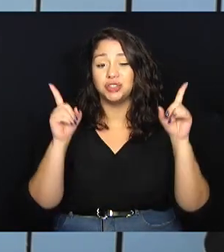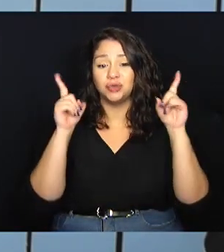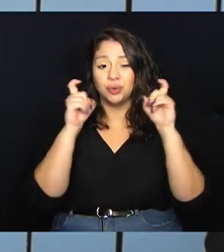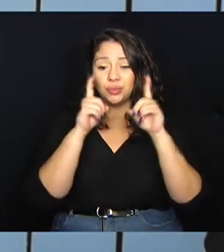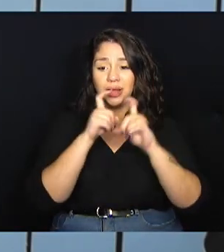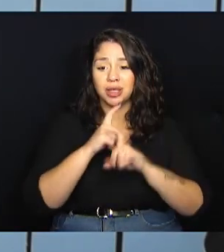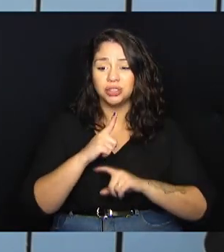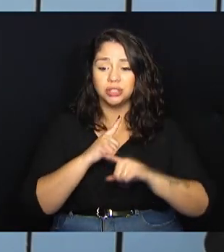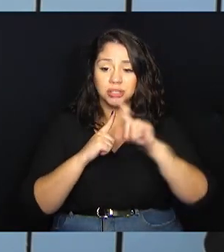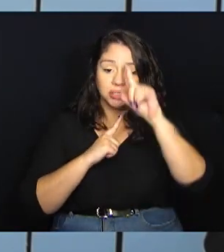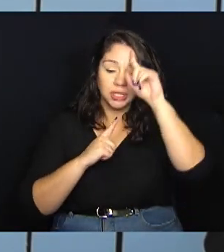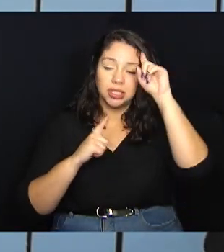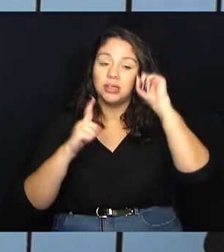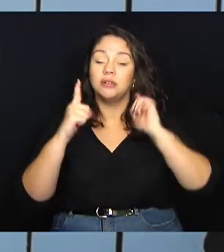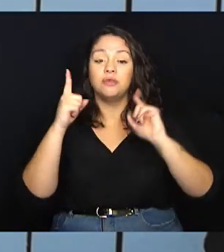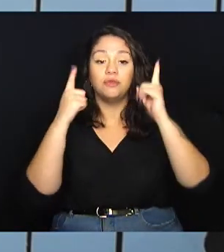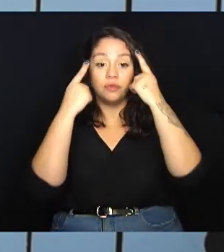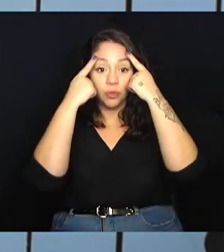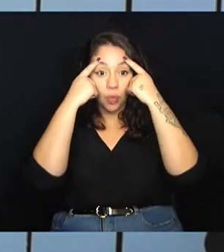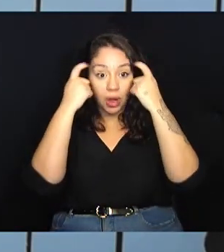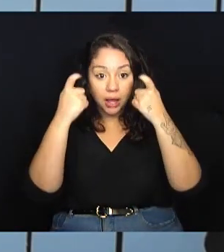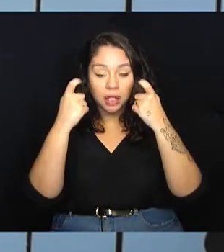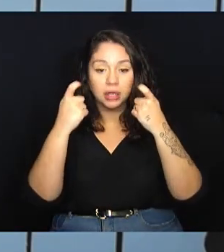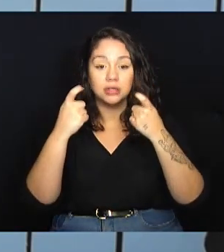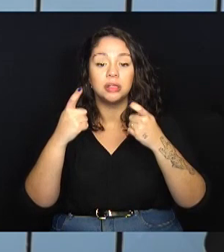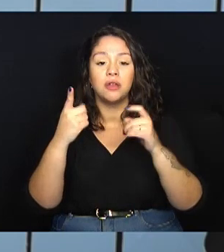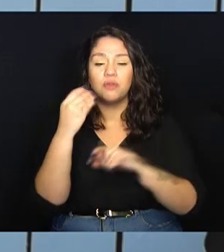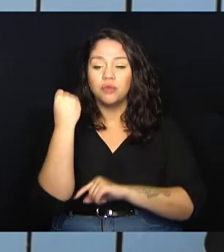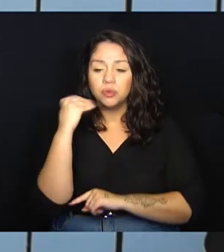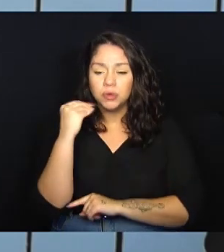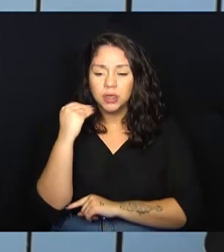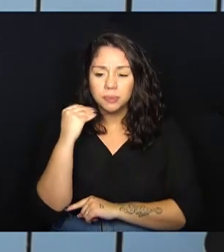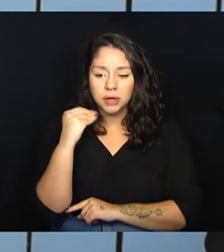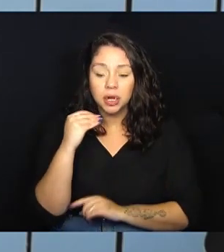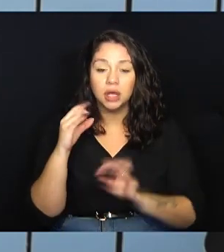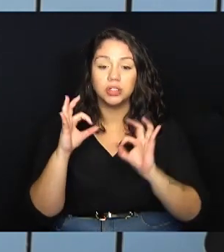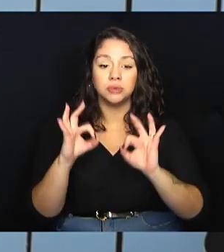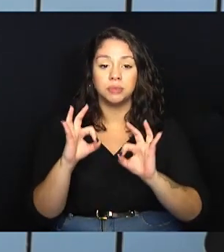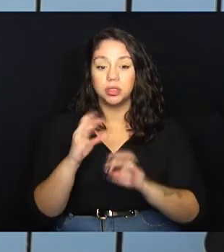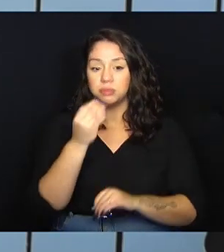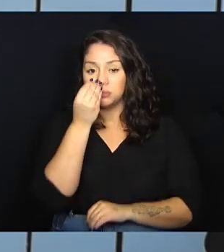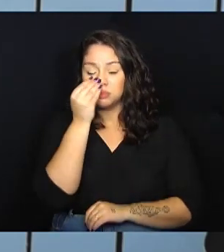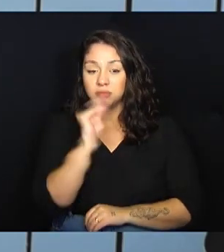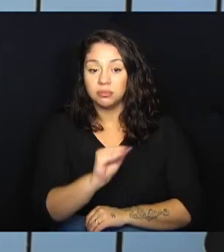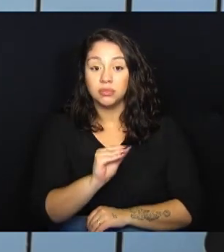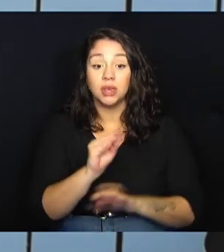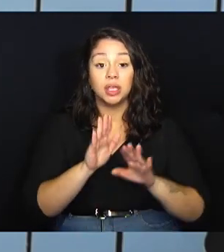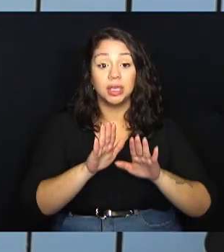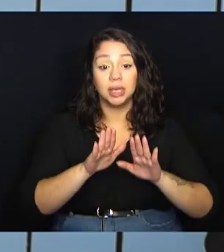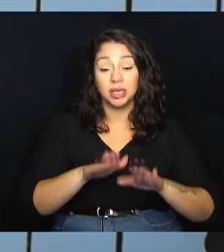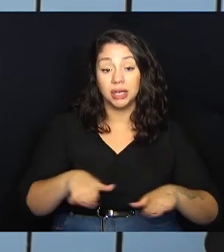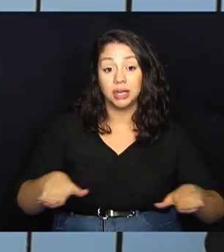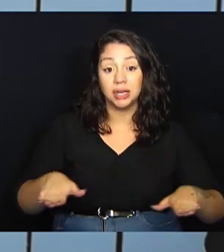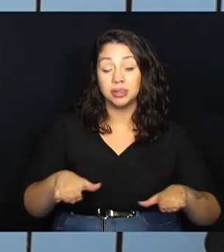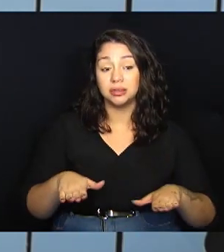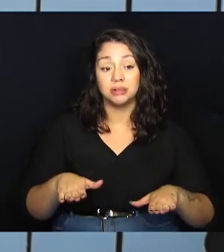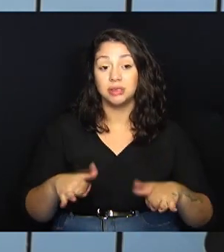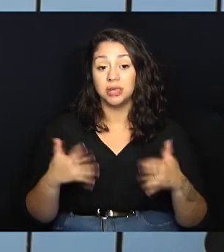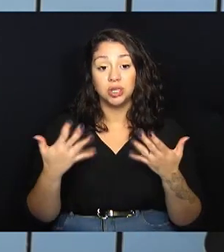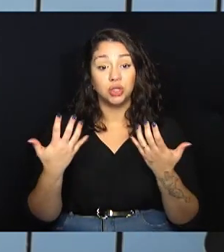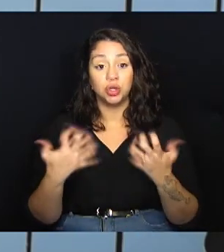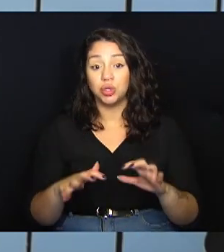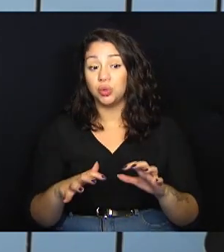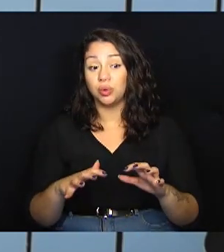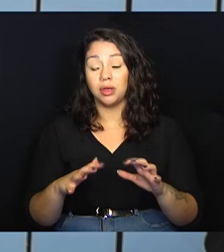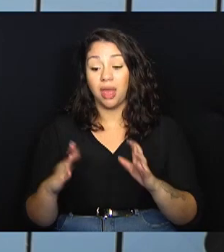por mais violência, por mais vulnerabilidade, negligência, a criança, ela nunca quer sair da casa